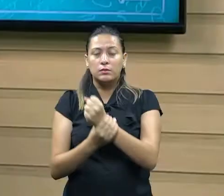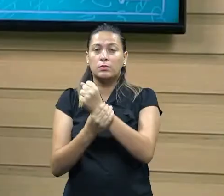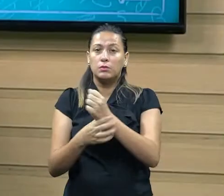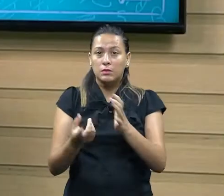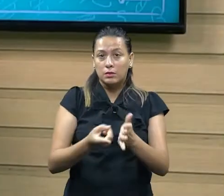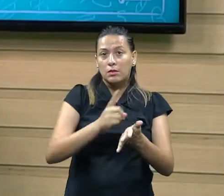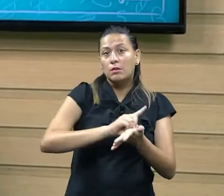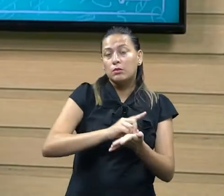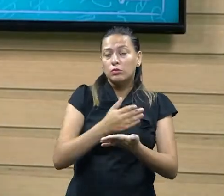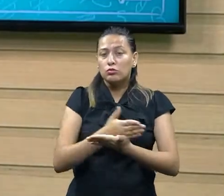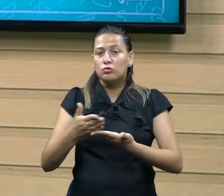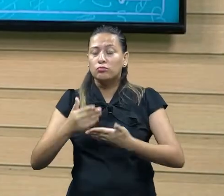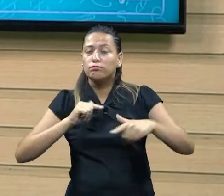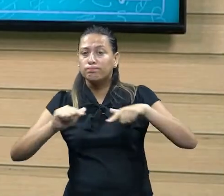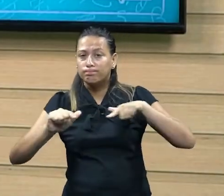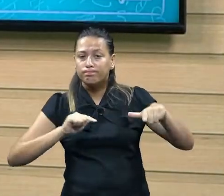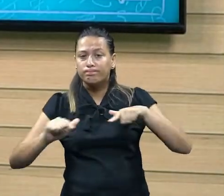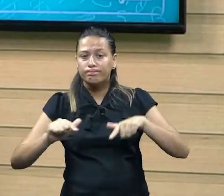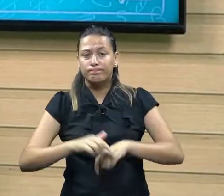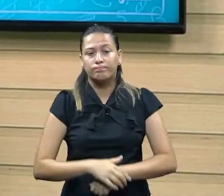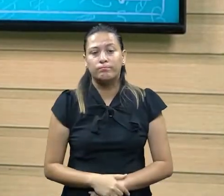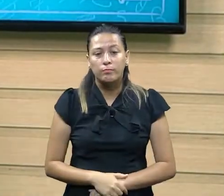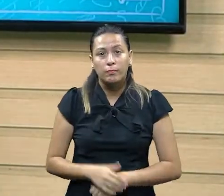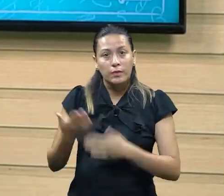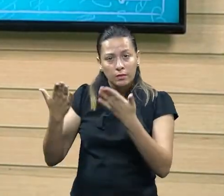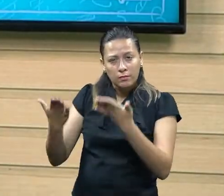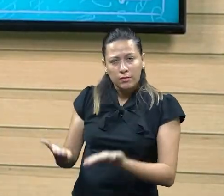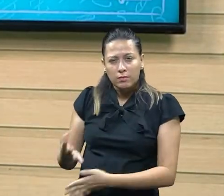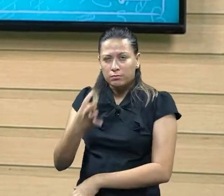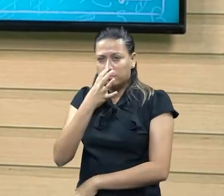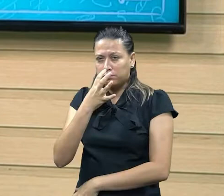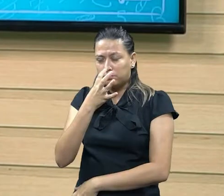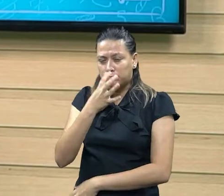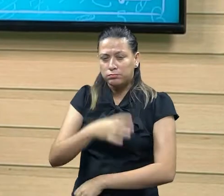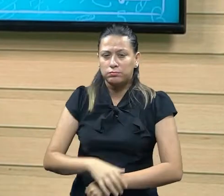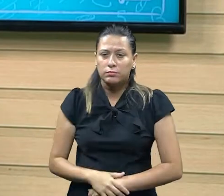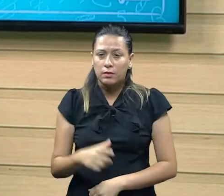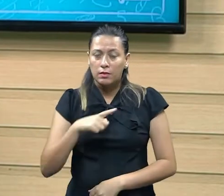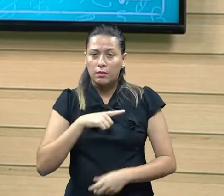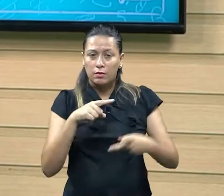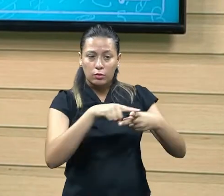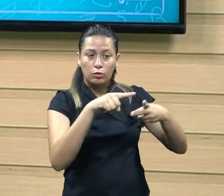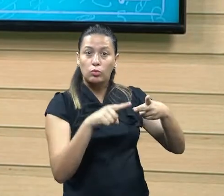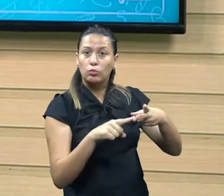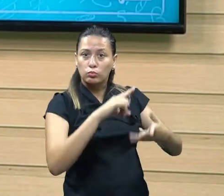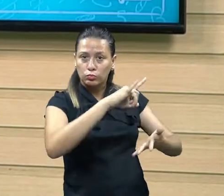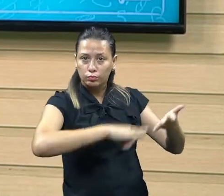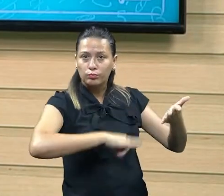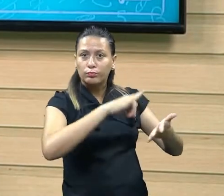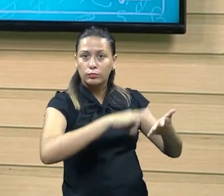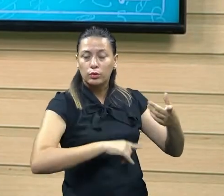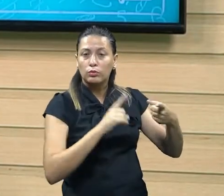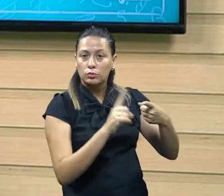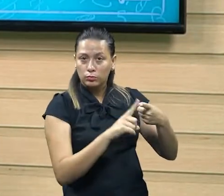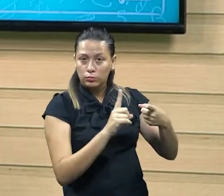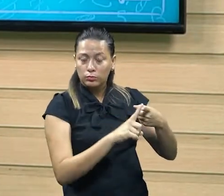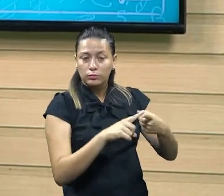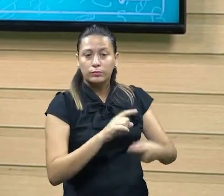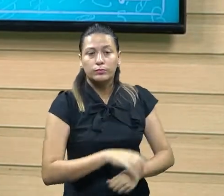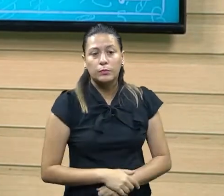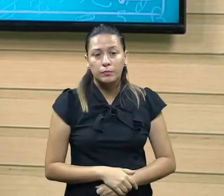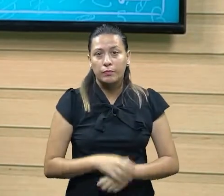atividade. Então, aqui você pode observar que tem esses dois documentos, um que a gente